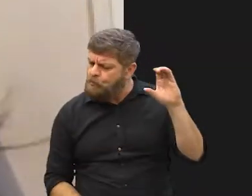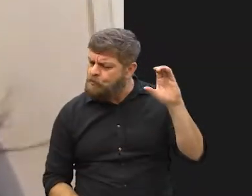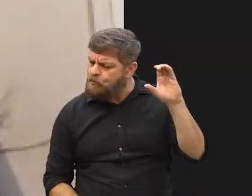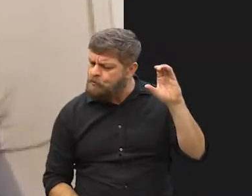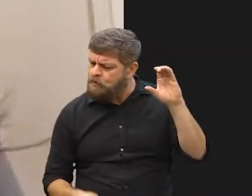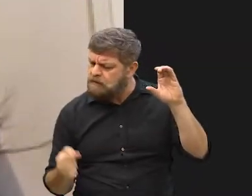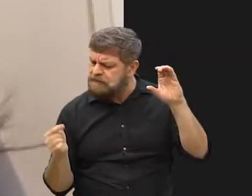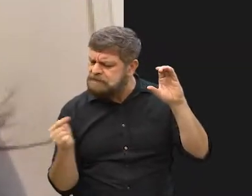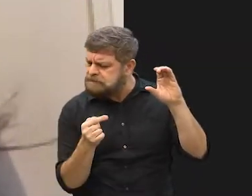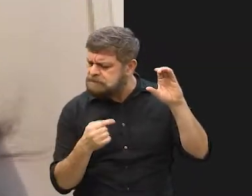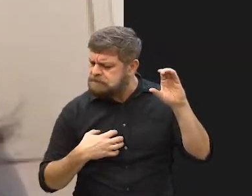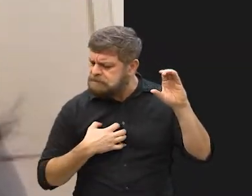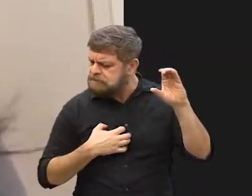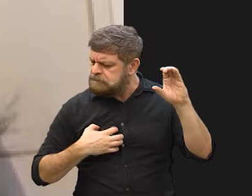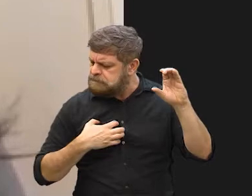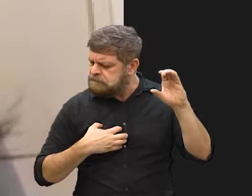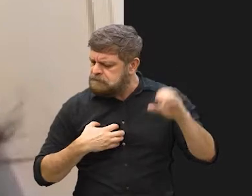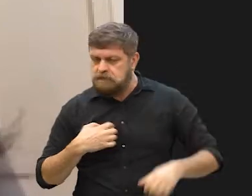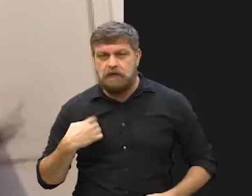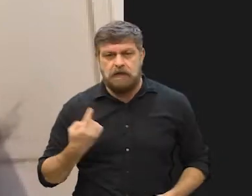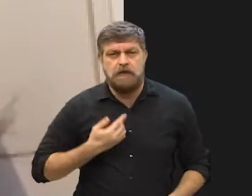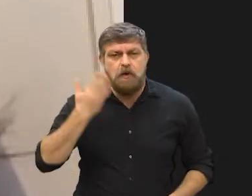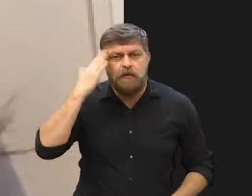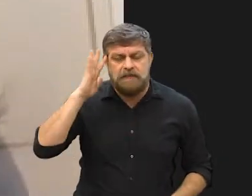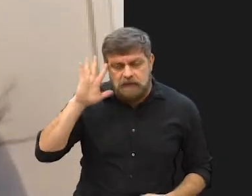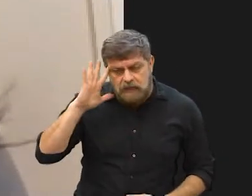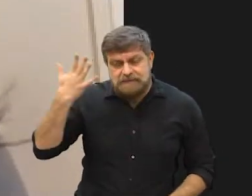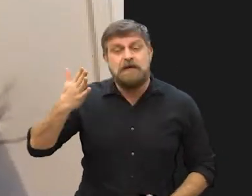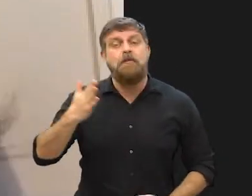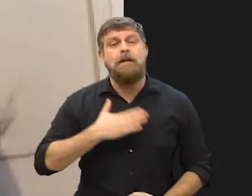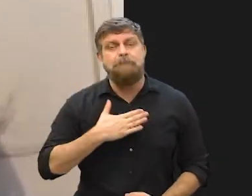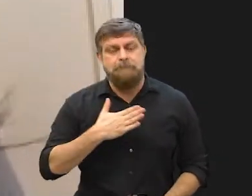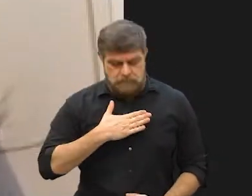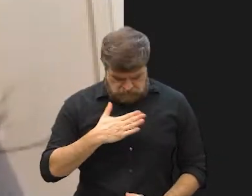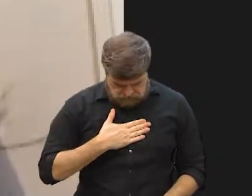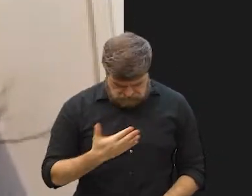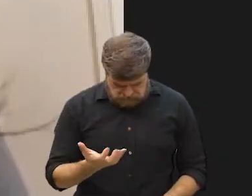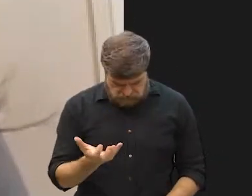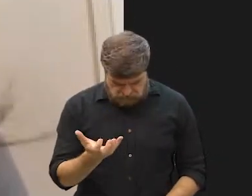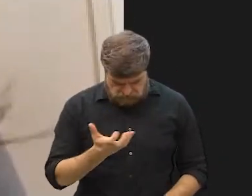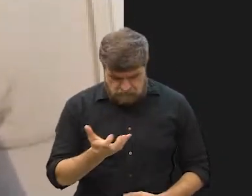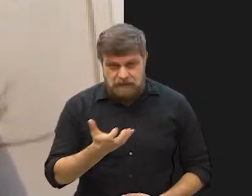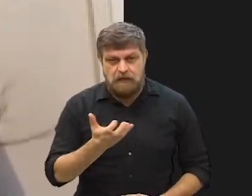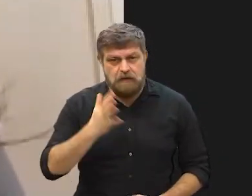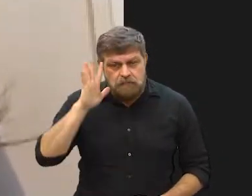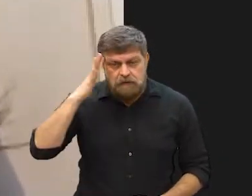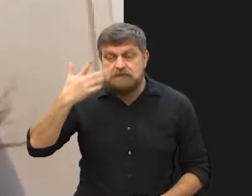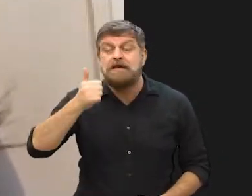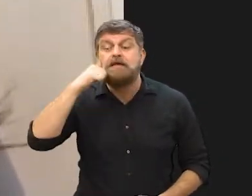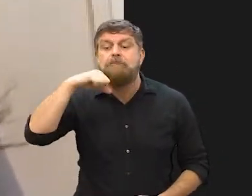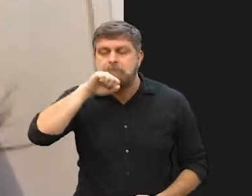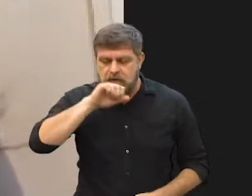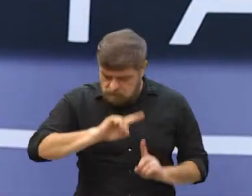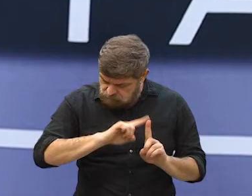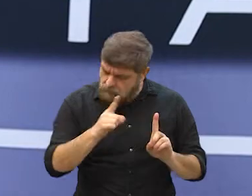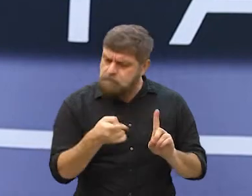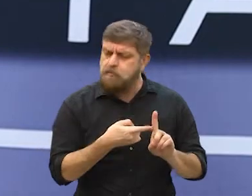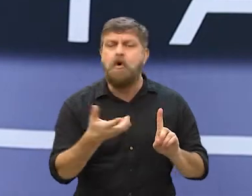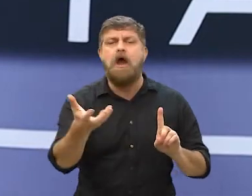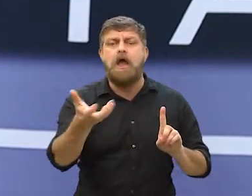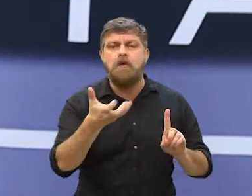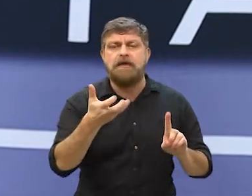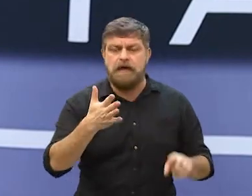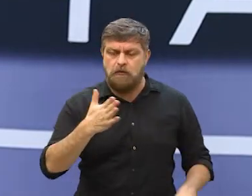se transformando no que eu entendi que essa decisão ela é minha. Eu decidi ser mãe, eu decidi